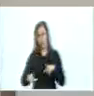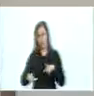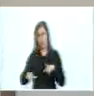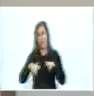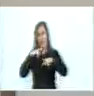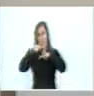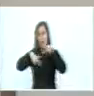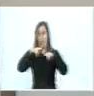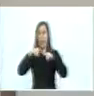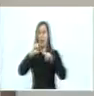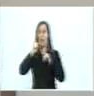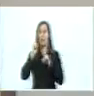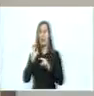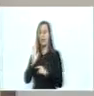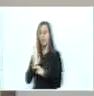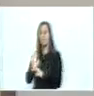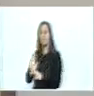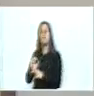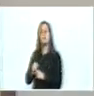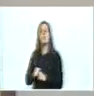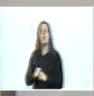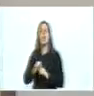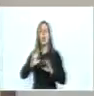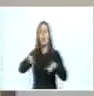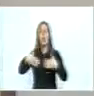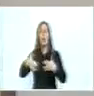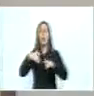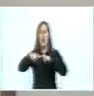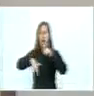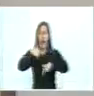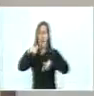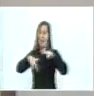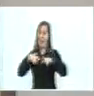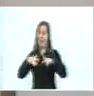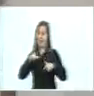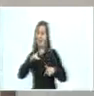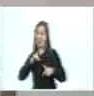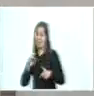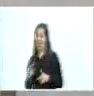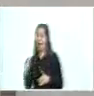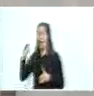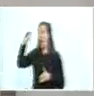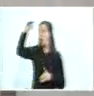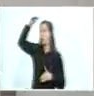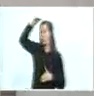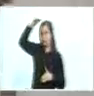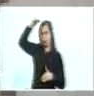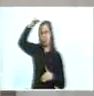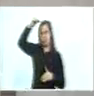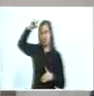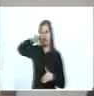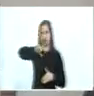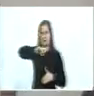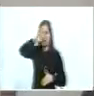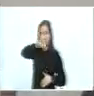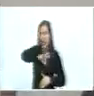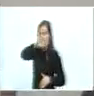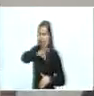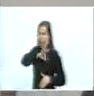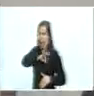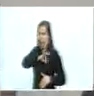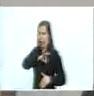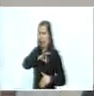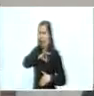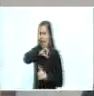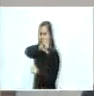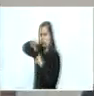tem exploração. Trabalho é quando é uma tarefa que tinha que ser realizada por um adulto que teria que ter um salário por aquilo ali. Isso é